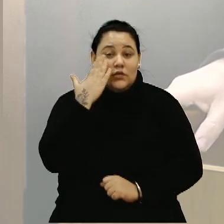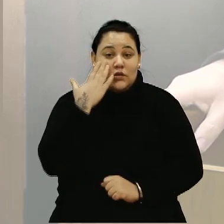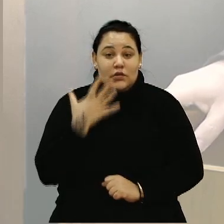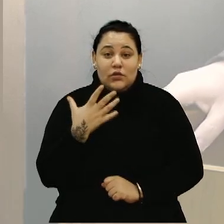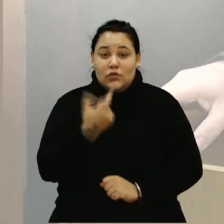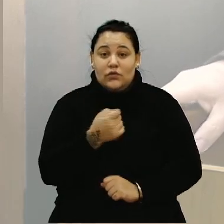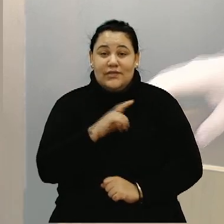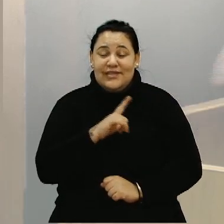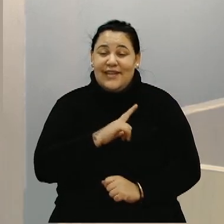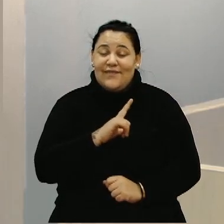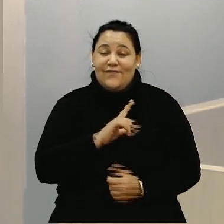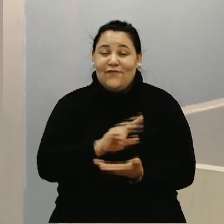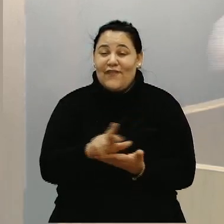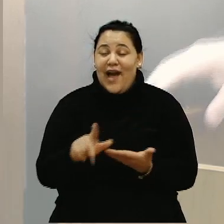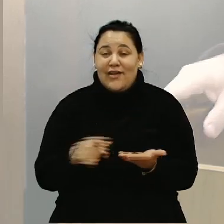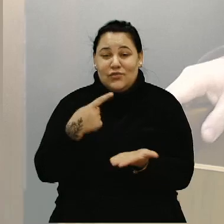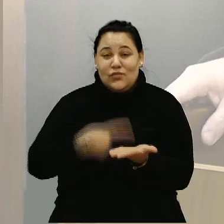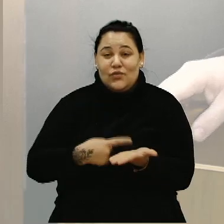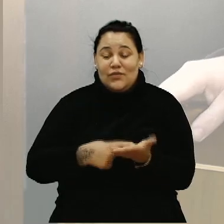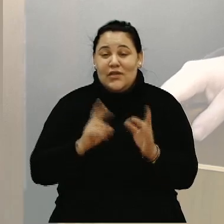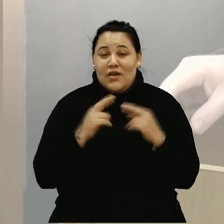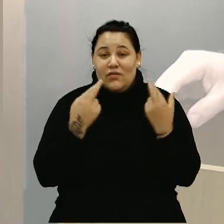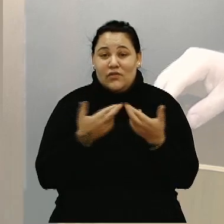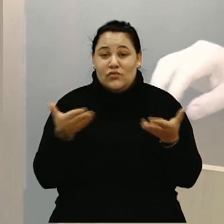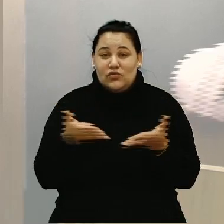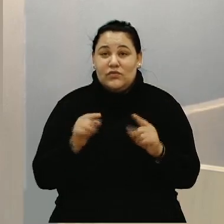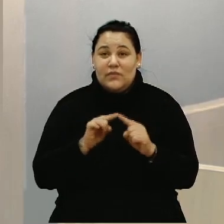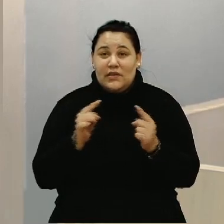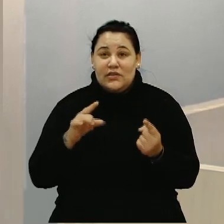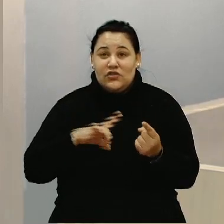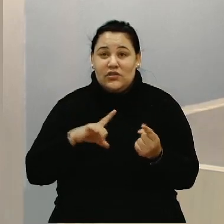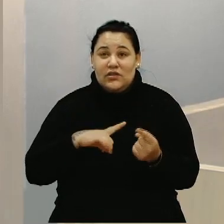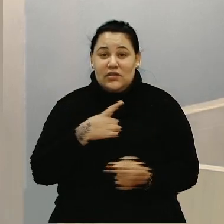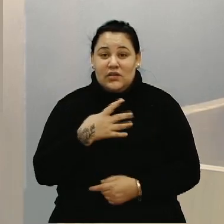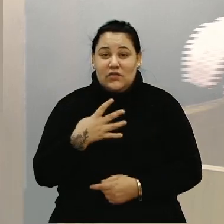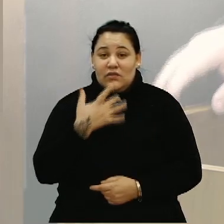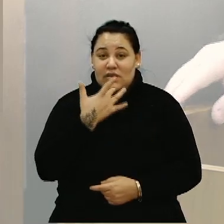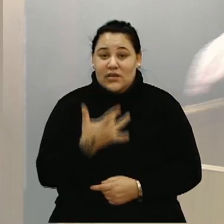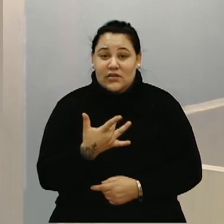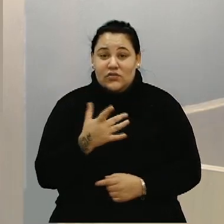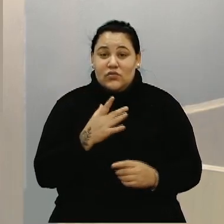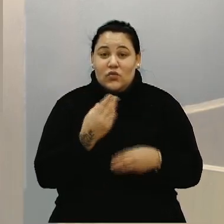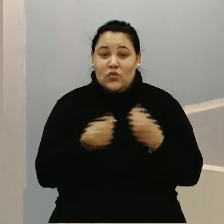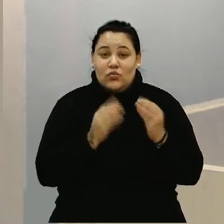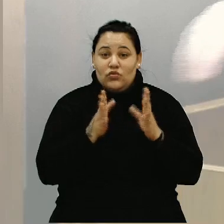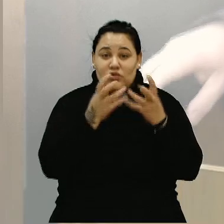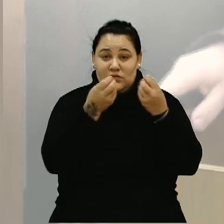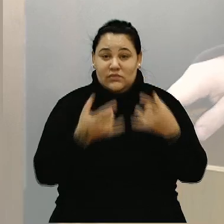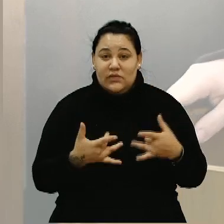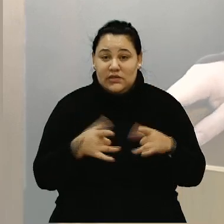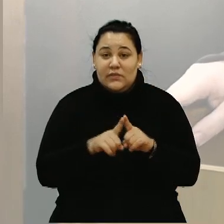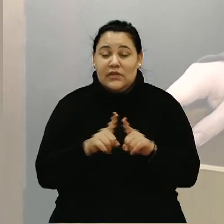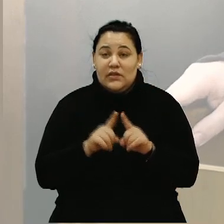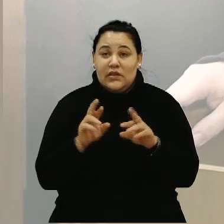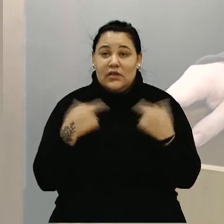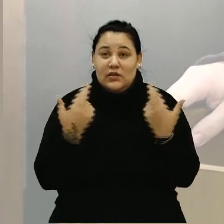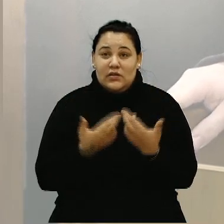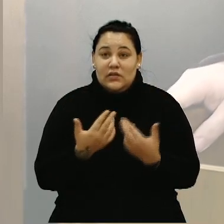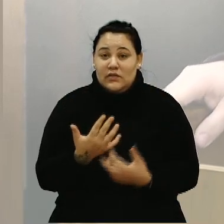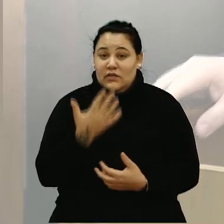divididos em várias reuniões, mas teremos às 14 horas, como já tinha sido previamente divulgado, a reunião da